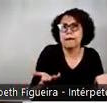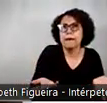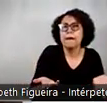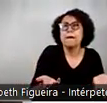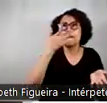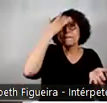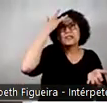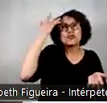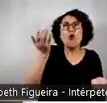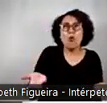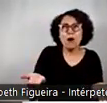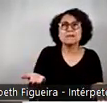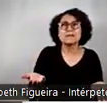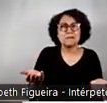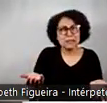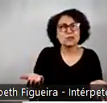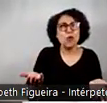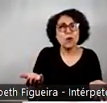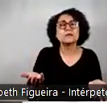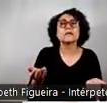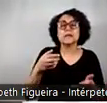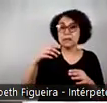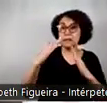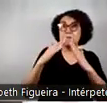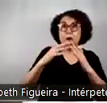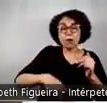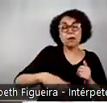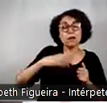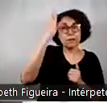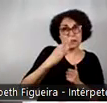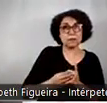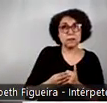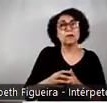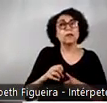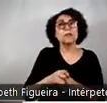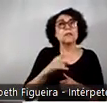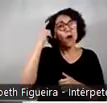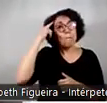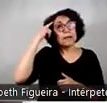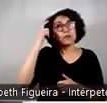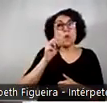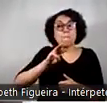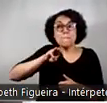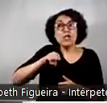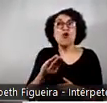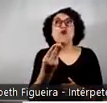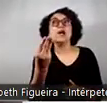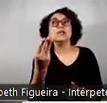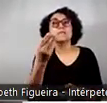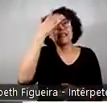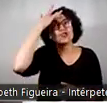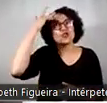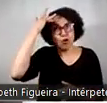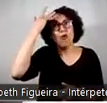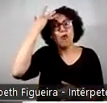né, que são 2,2 milhões de pessoas que vão ser afetadas com essas políticas, isso já traz um outro impacto também para poder